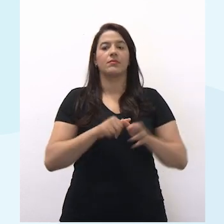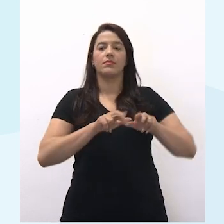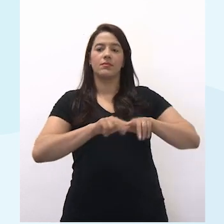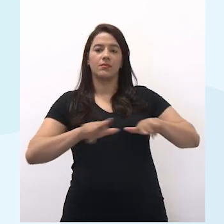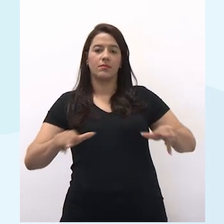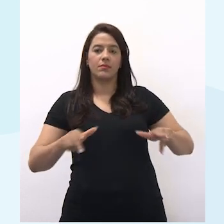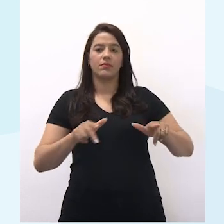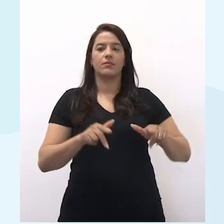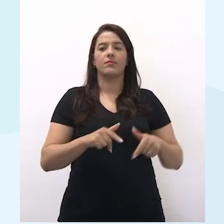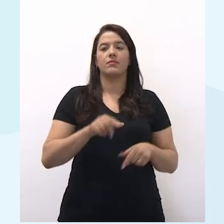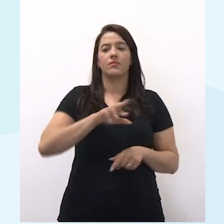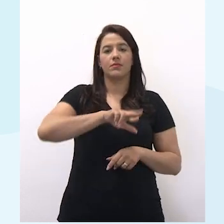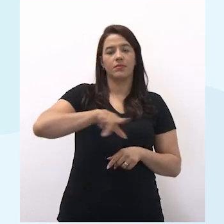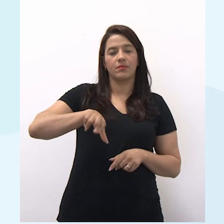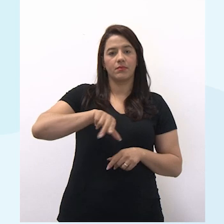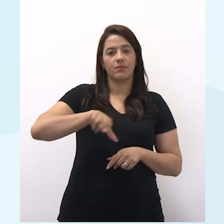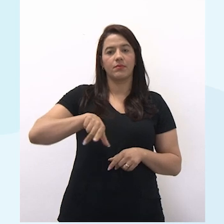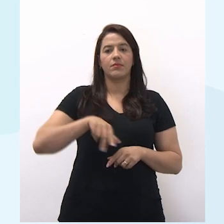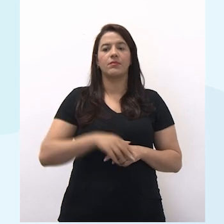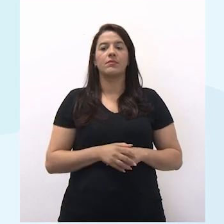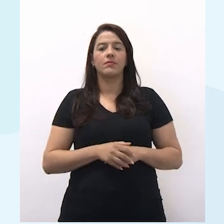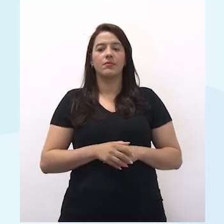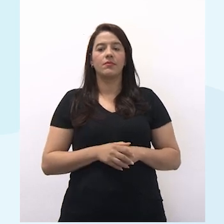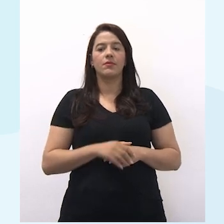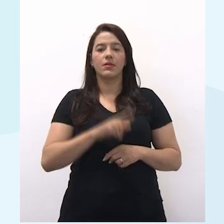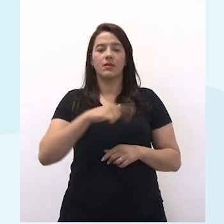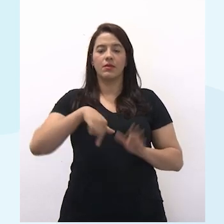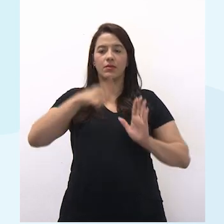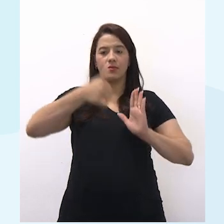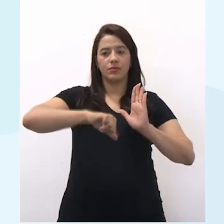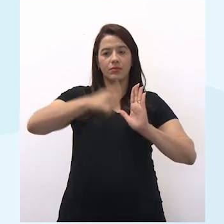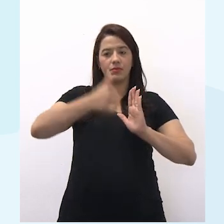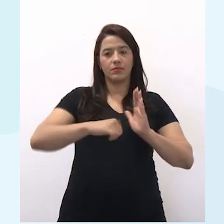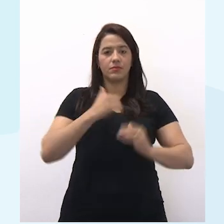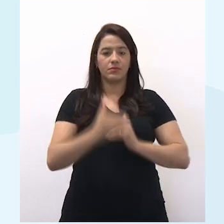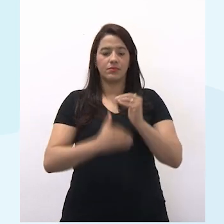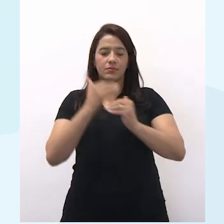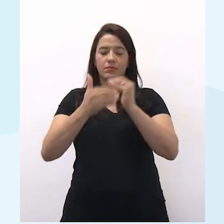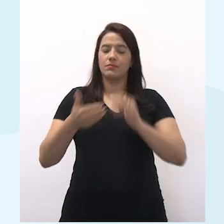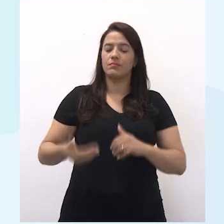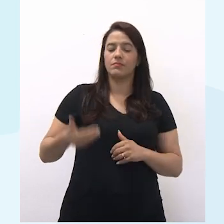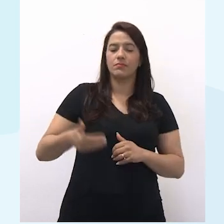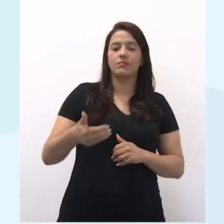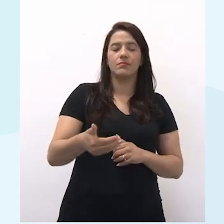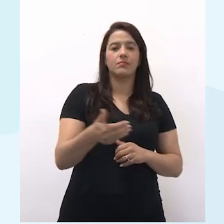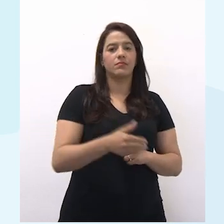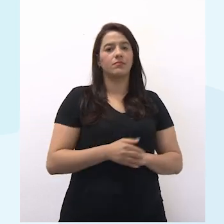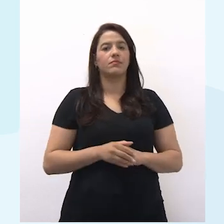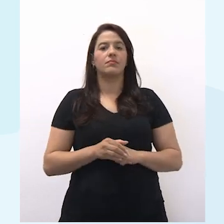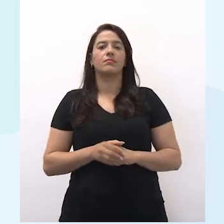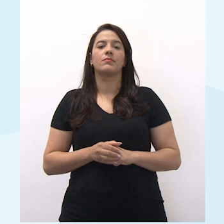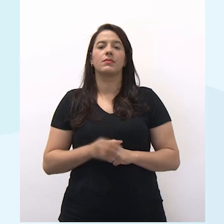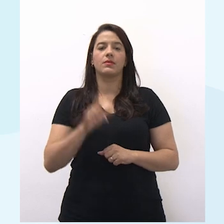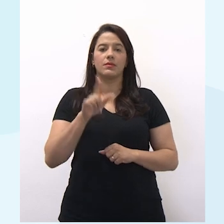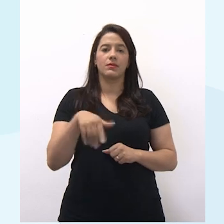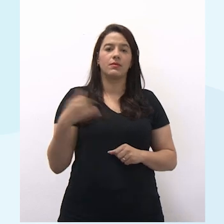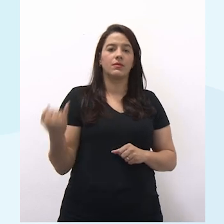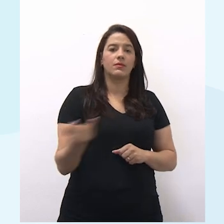aspectos qualitativos e quantitativos e o diagnóstico e o processo contínuo, sim. né? Que são importantes